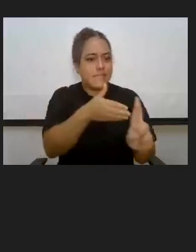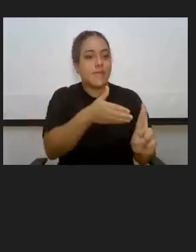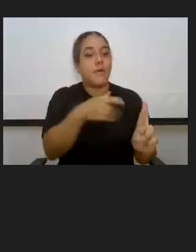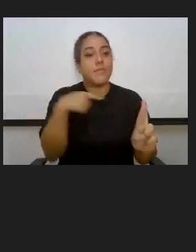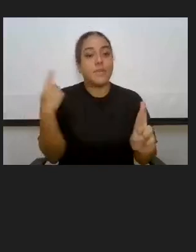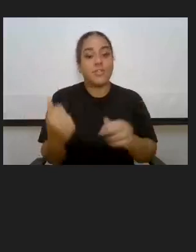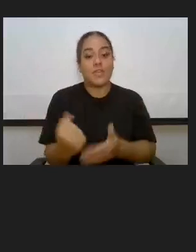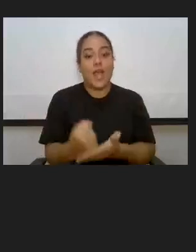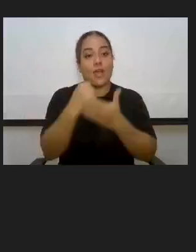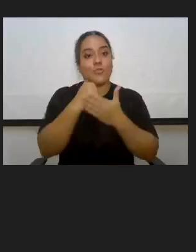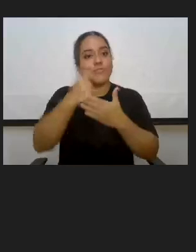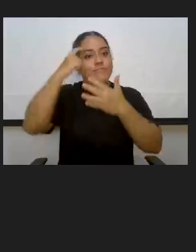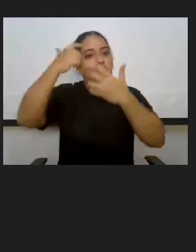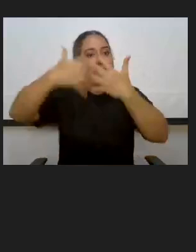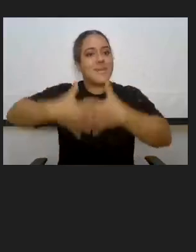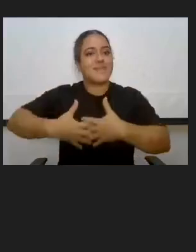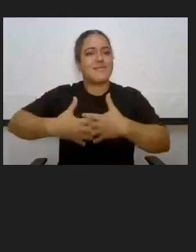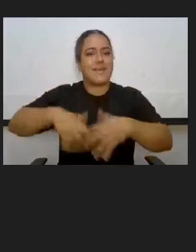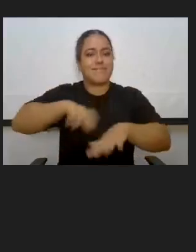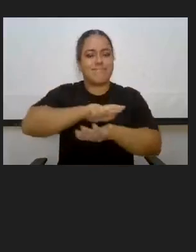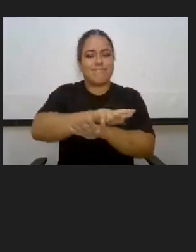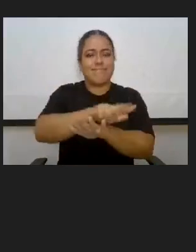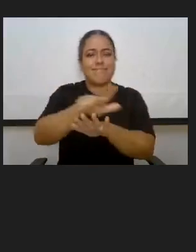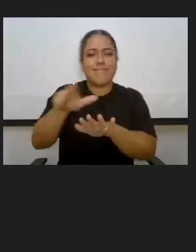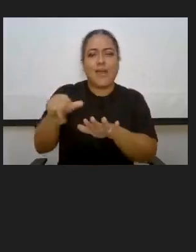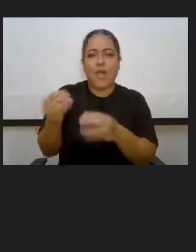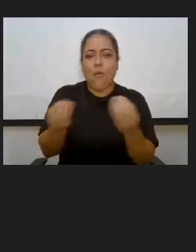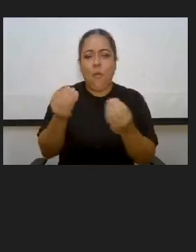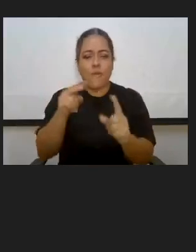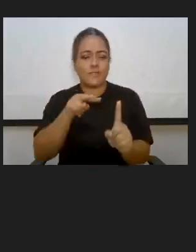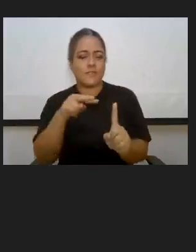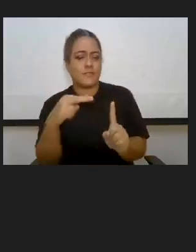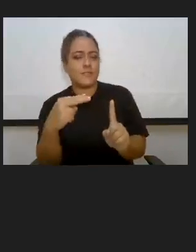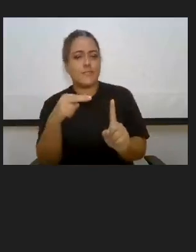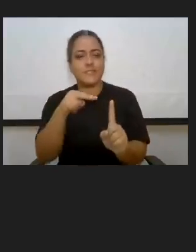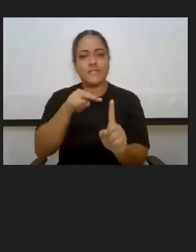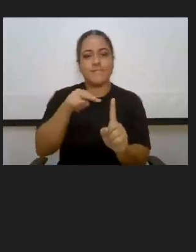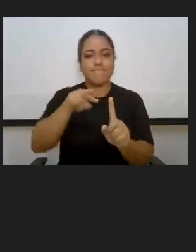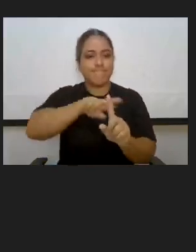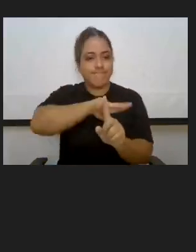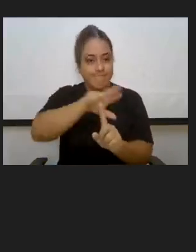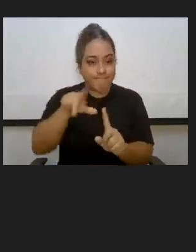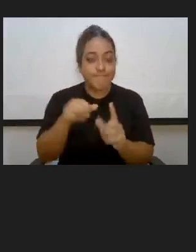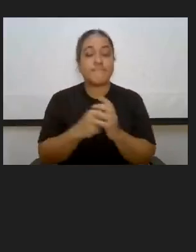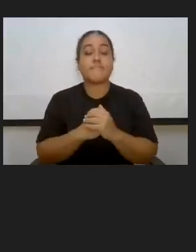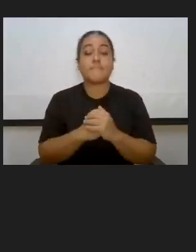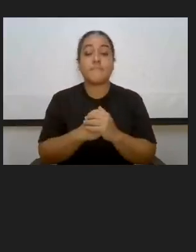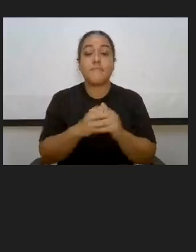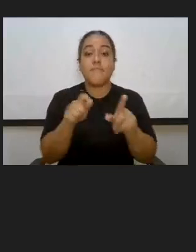pensar pelos mais variados ângulos dessa questão. E